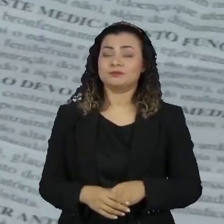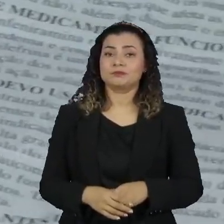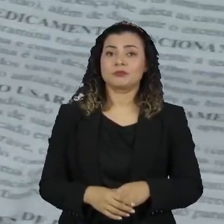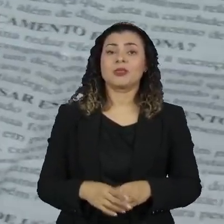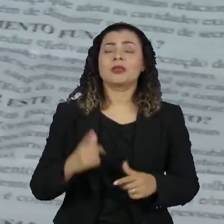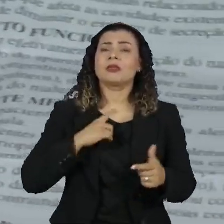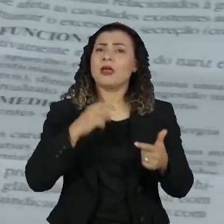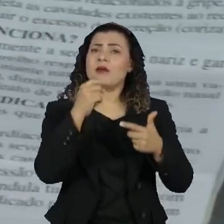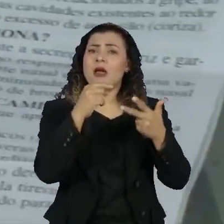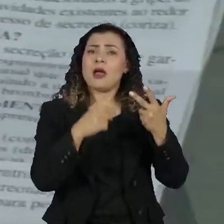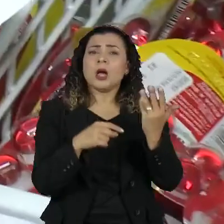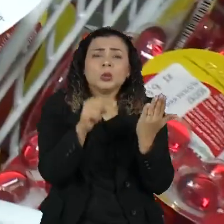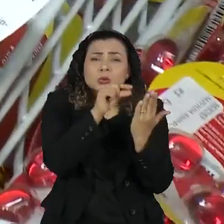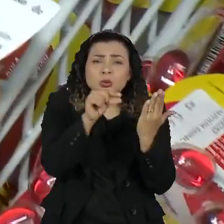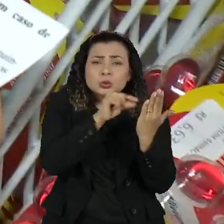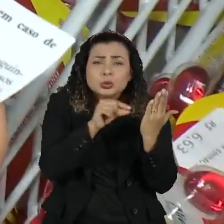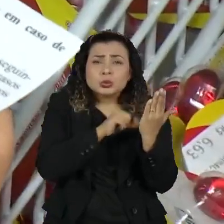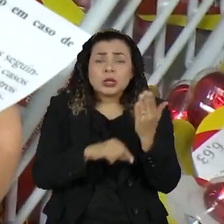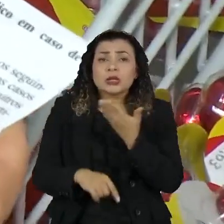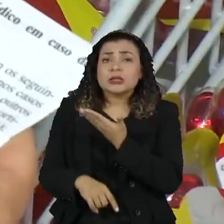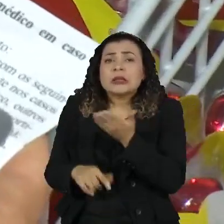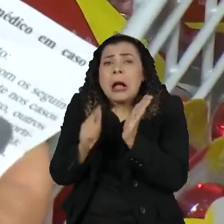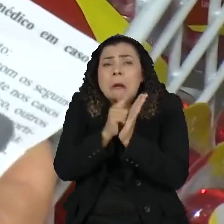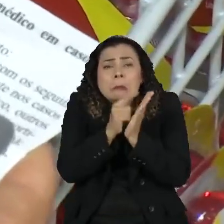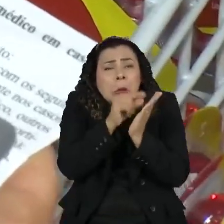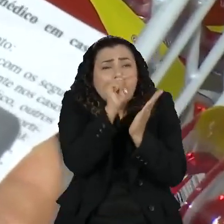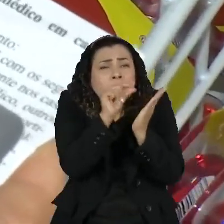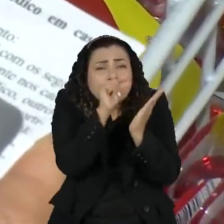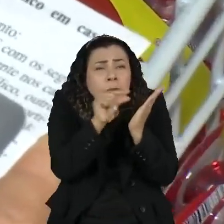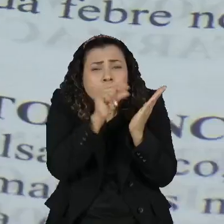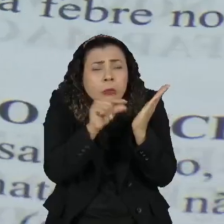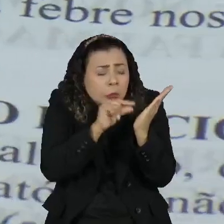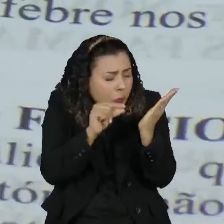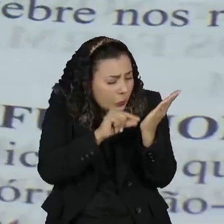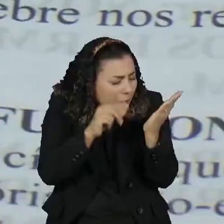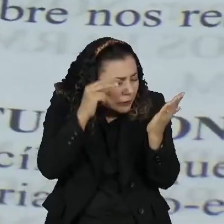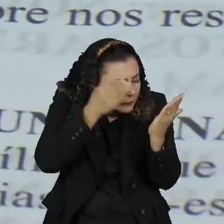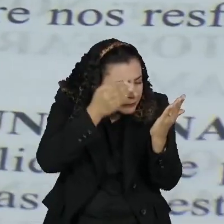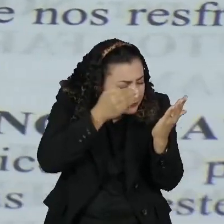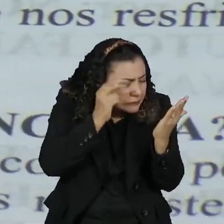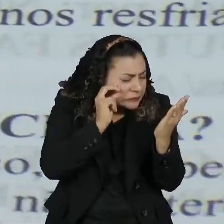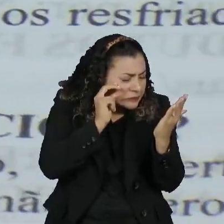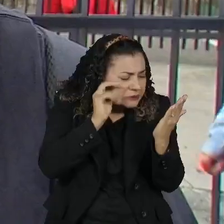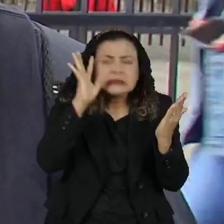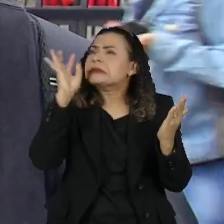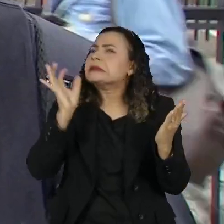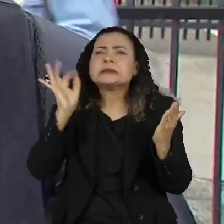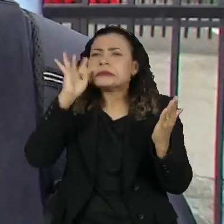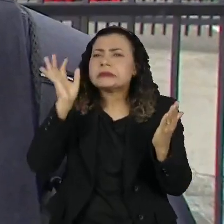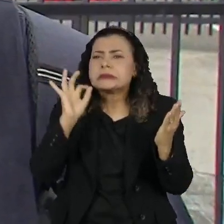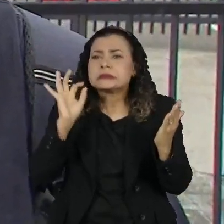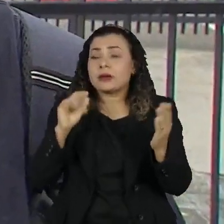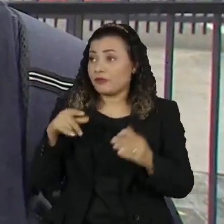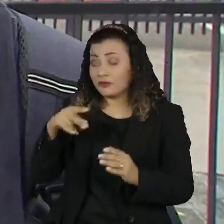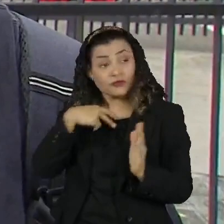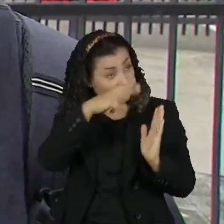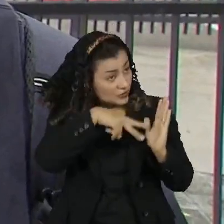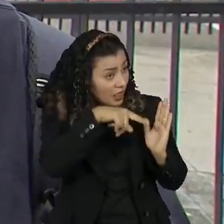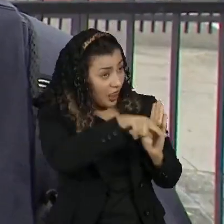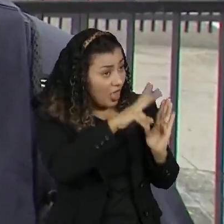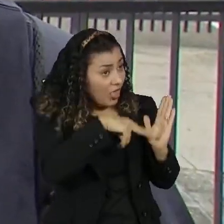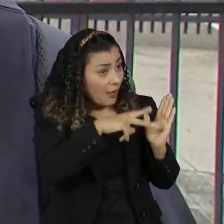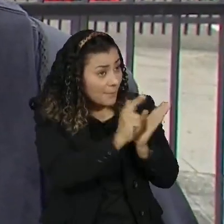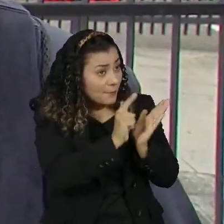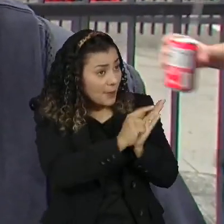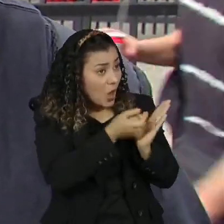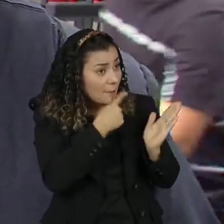São muitas letras miúdas, intermináveis indicações e termos que nem sempre todo mundo entende. Você costuma ler bula